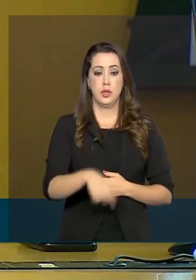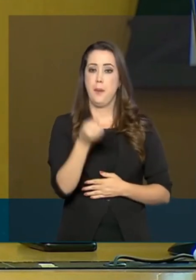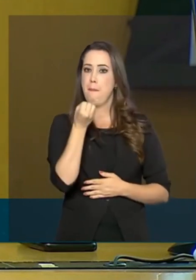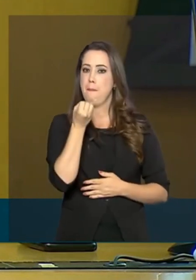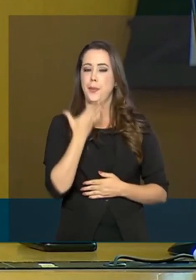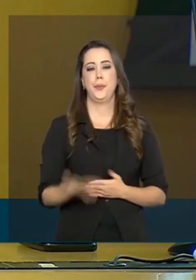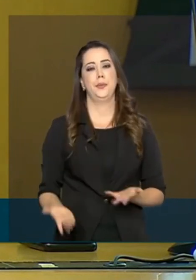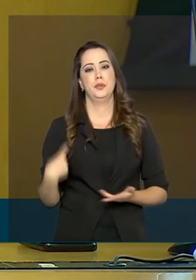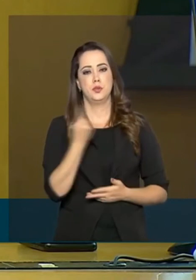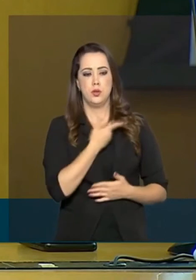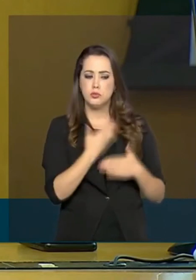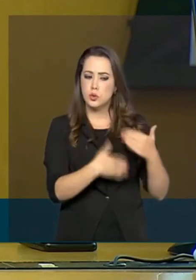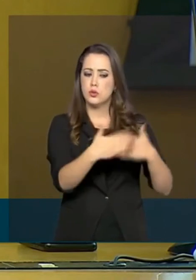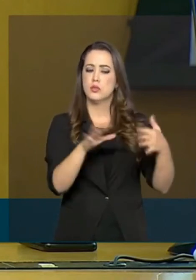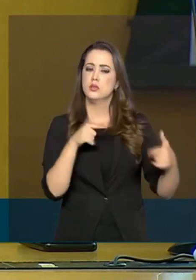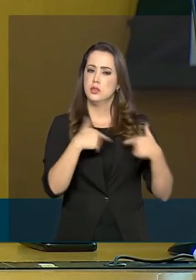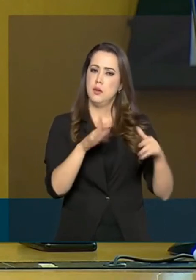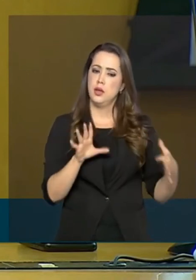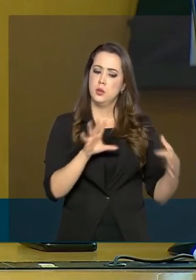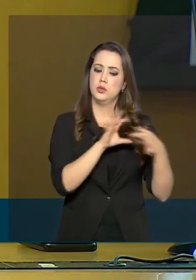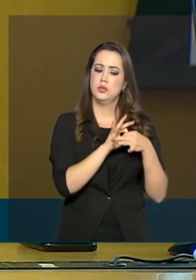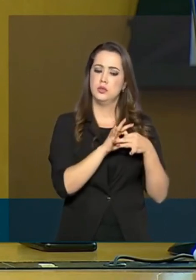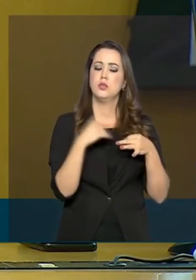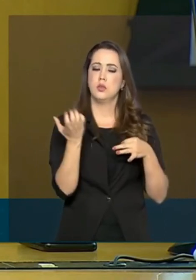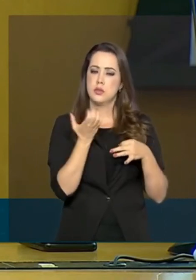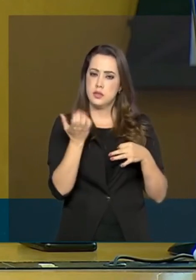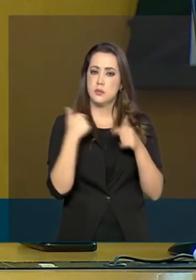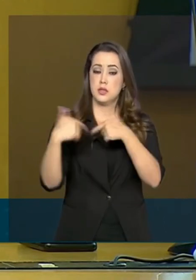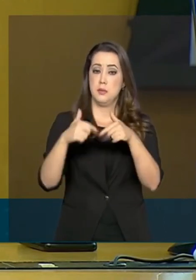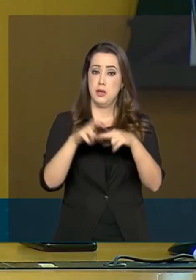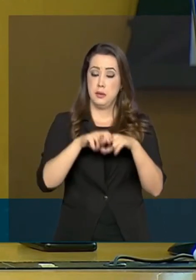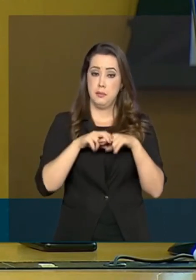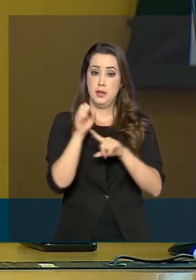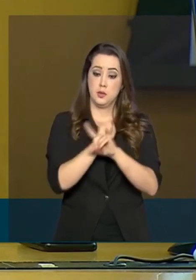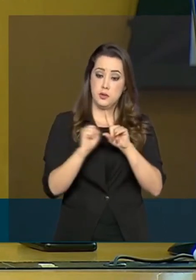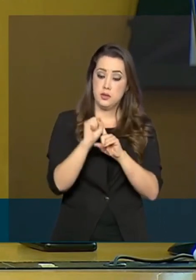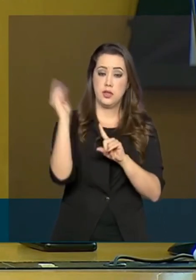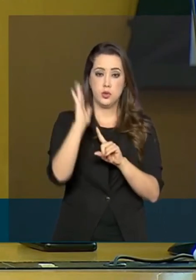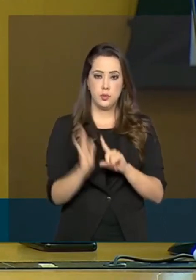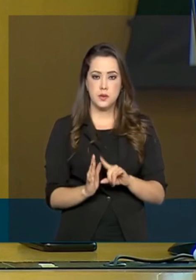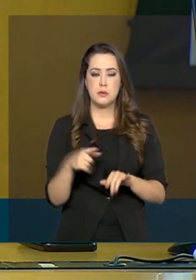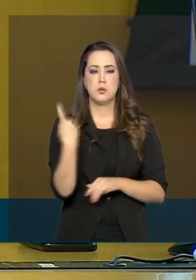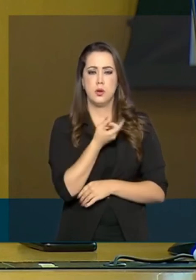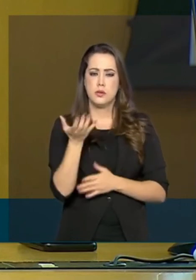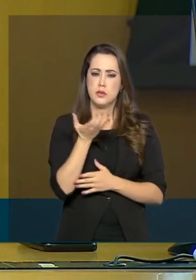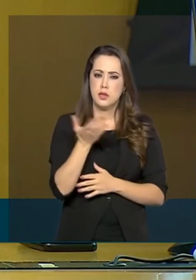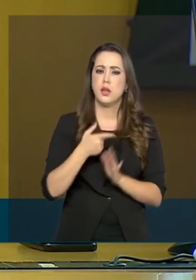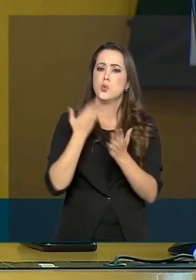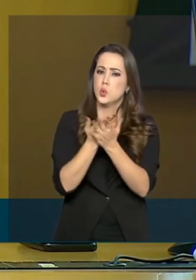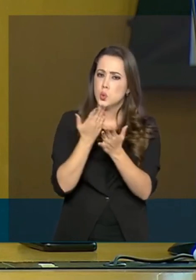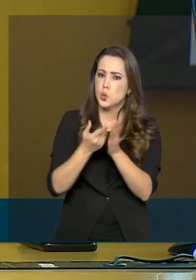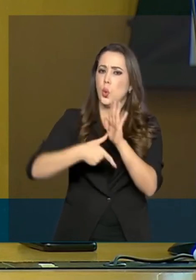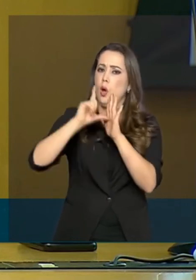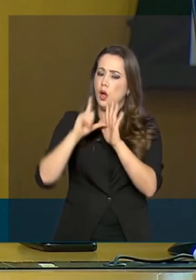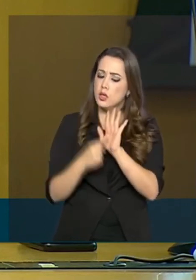bom. Vamos manter, queremos poder trabalhar para a saúde mental da população brasileira, queremos poder antecipar,